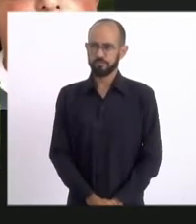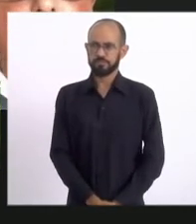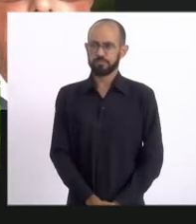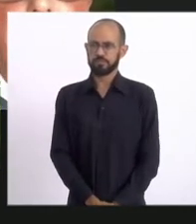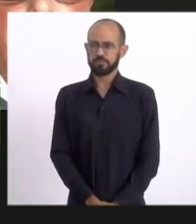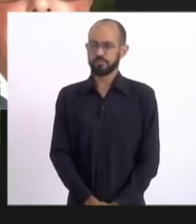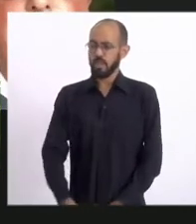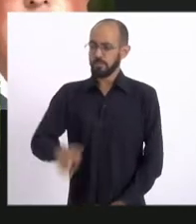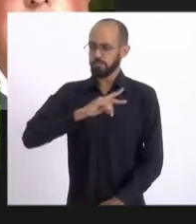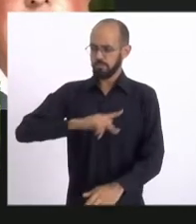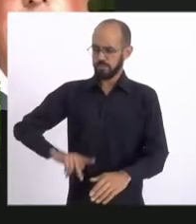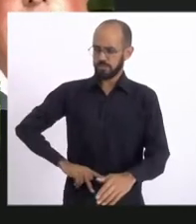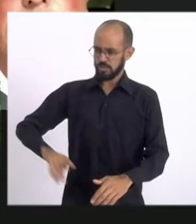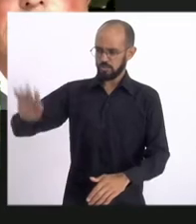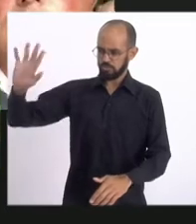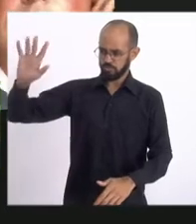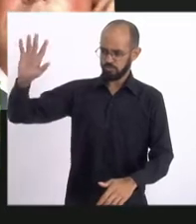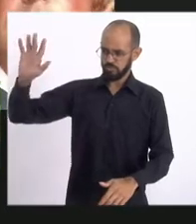Presidente,